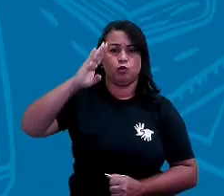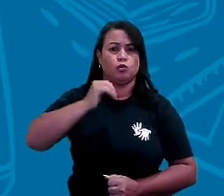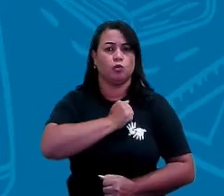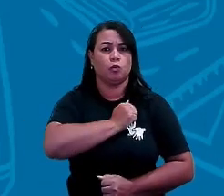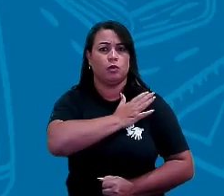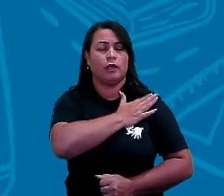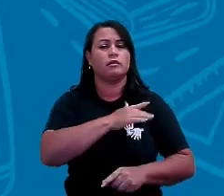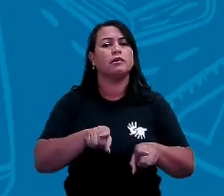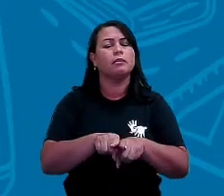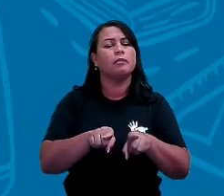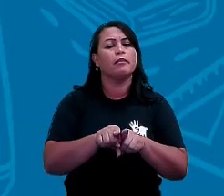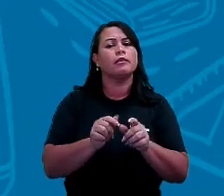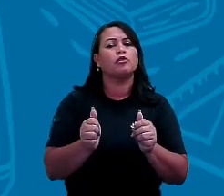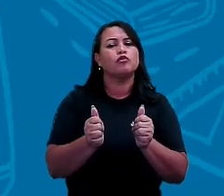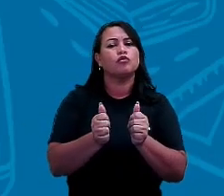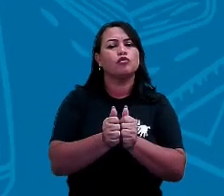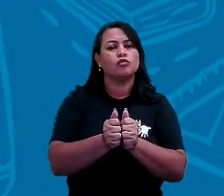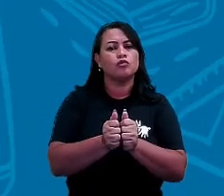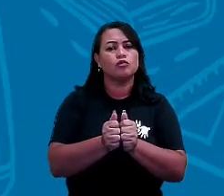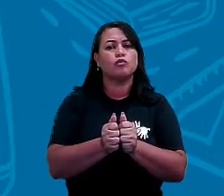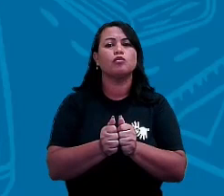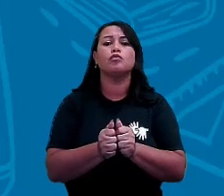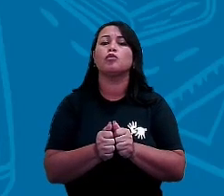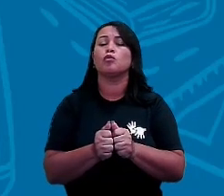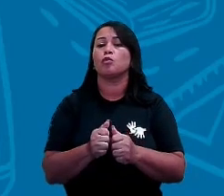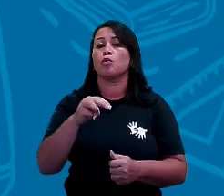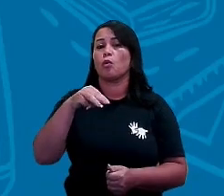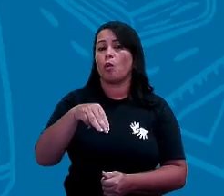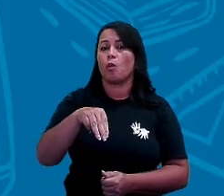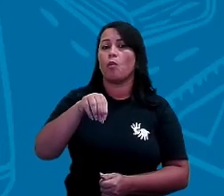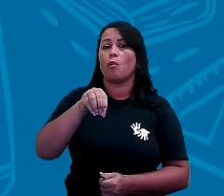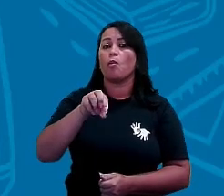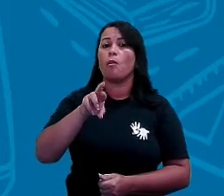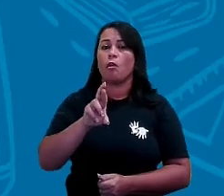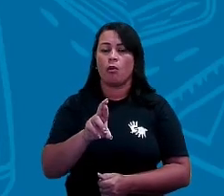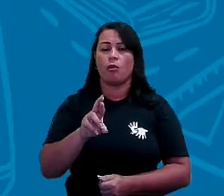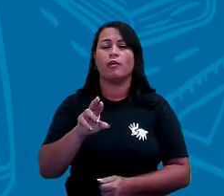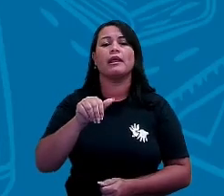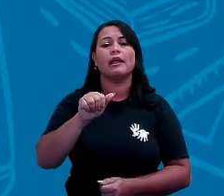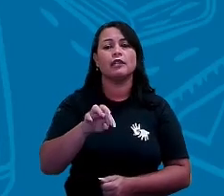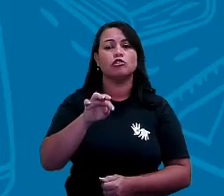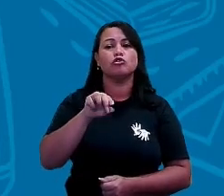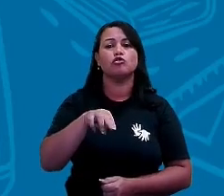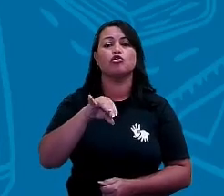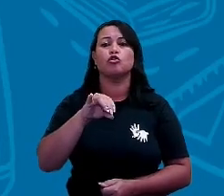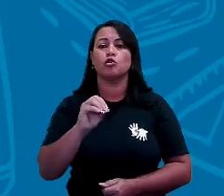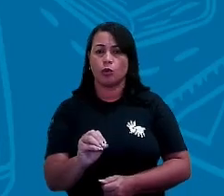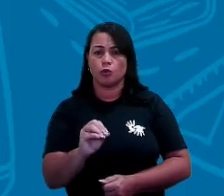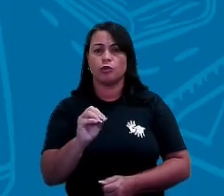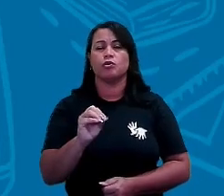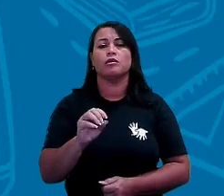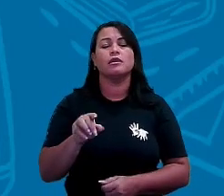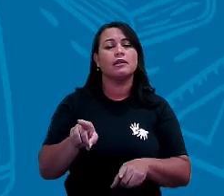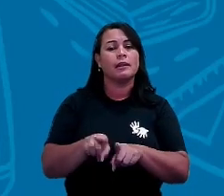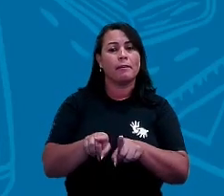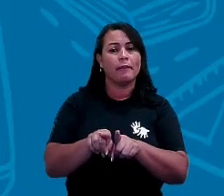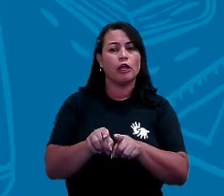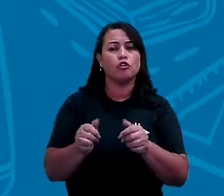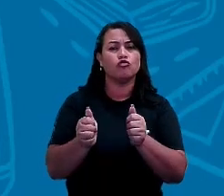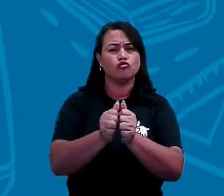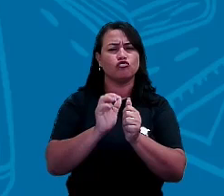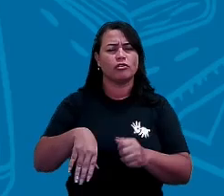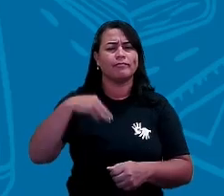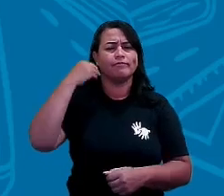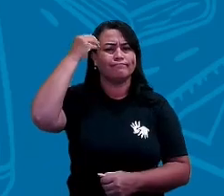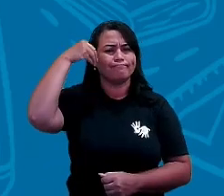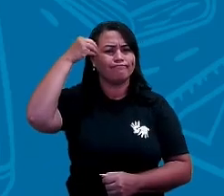Fernandes Vieira, auxiliado pelo sargento-mor Antônio Dias Cardoso, Experiente em guerrilhas e emboscadas,